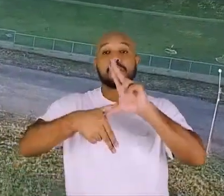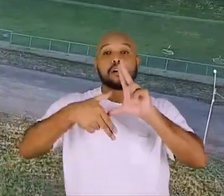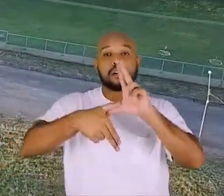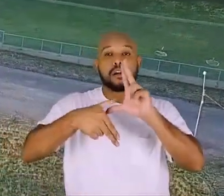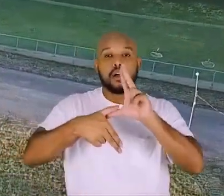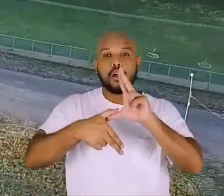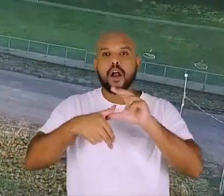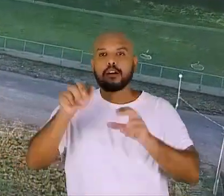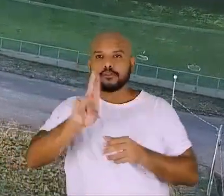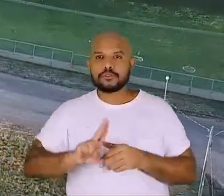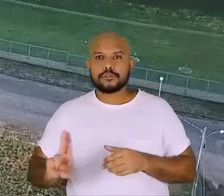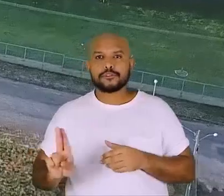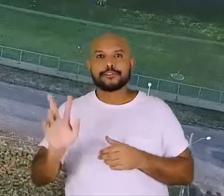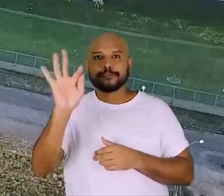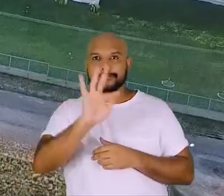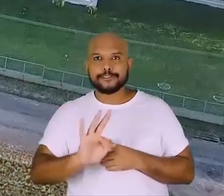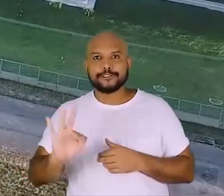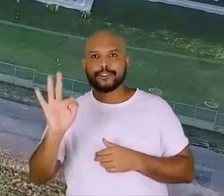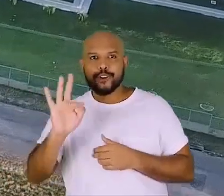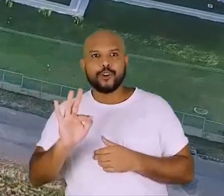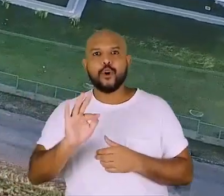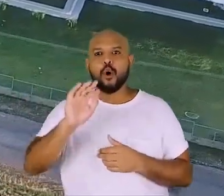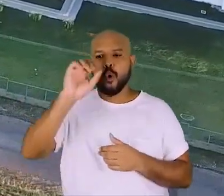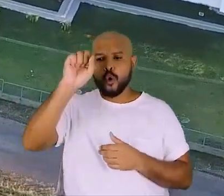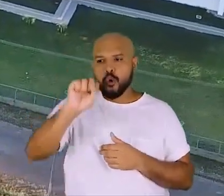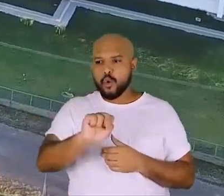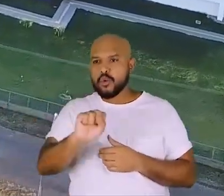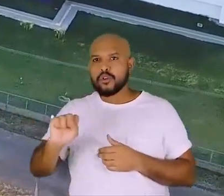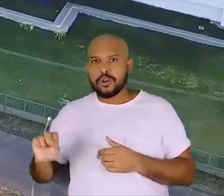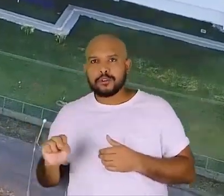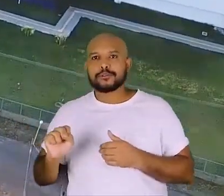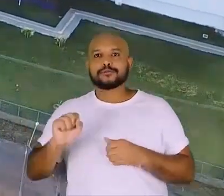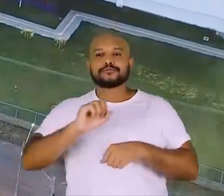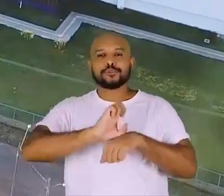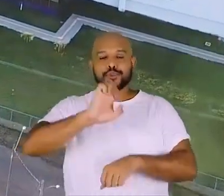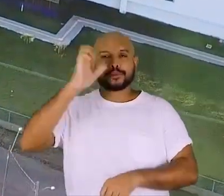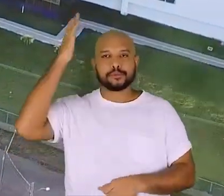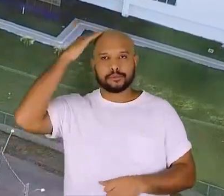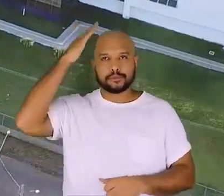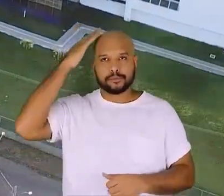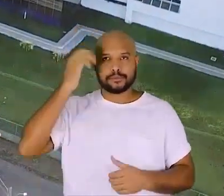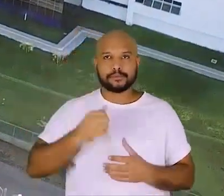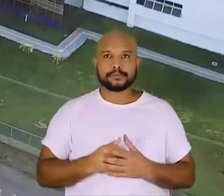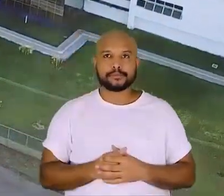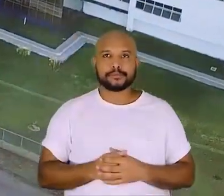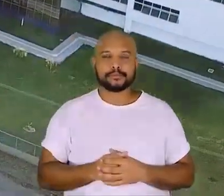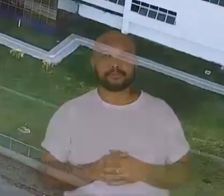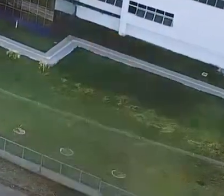Esta é a Unifesp, a Universidade Federal do Sul e Sudeste do Pará.